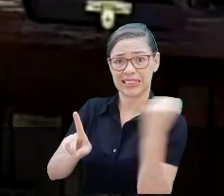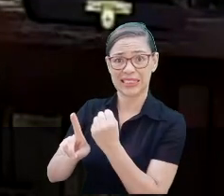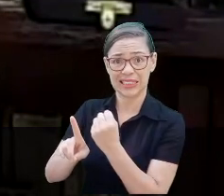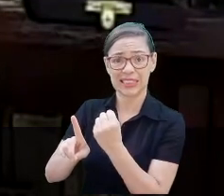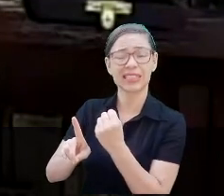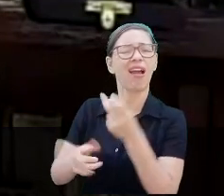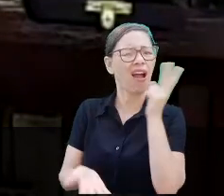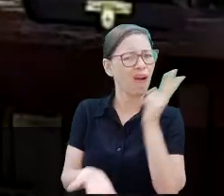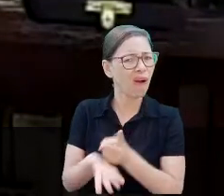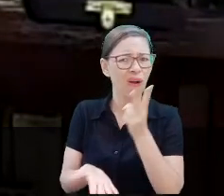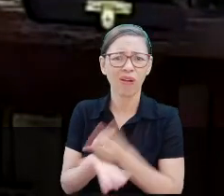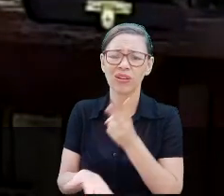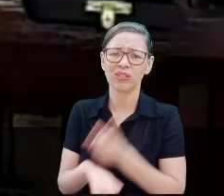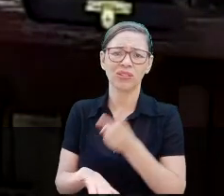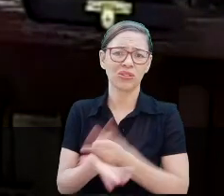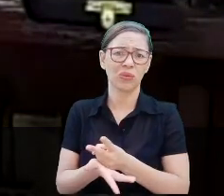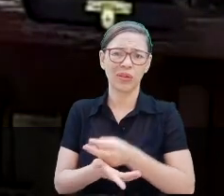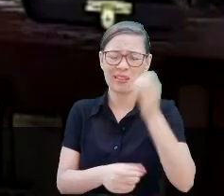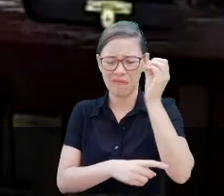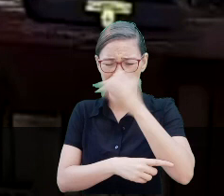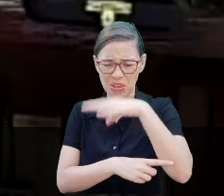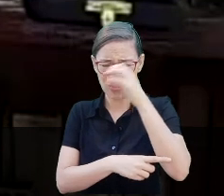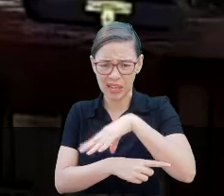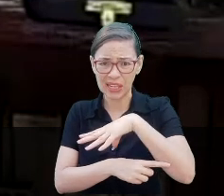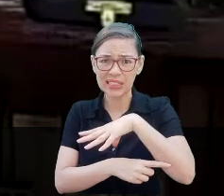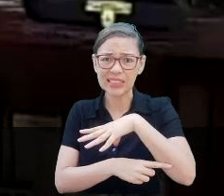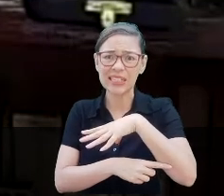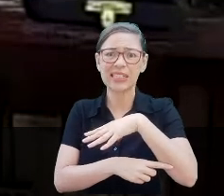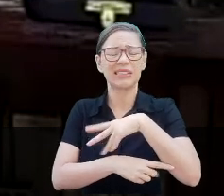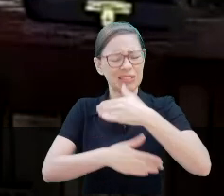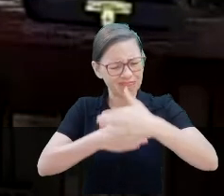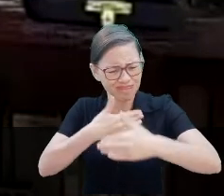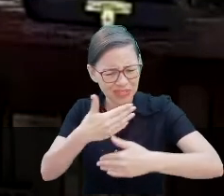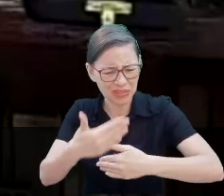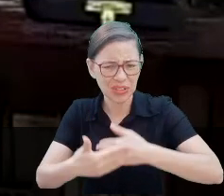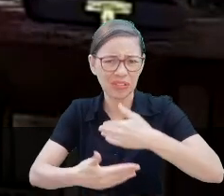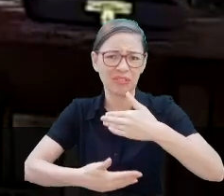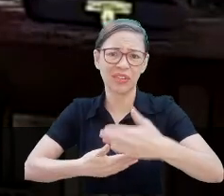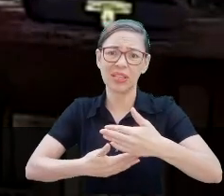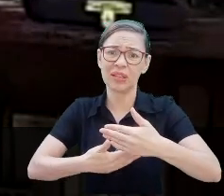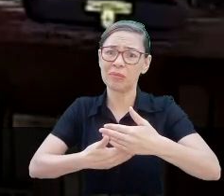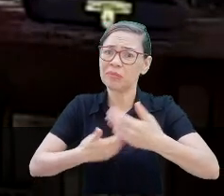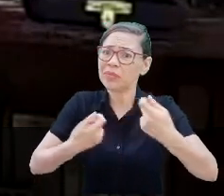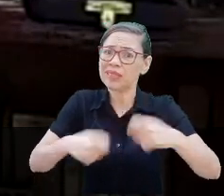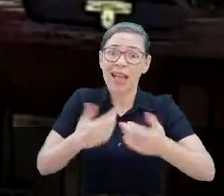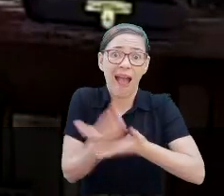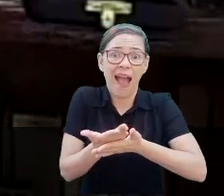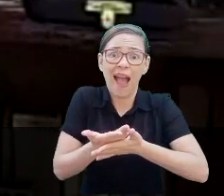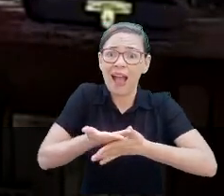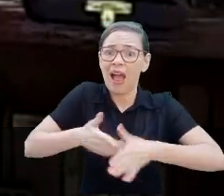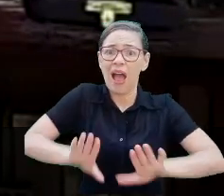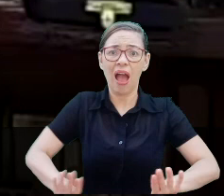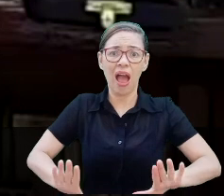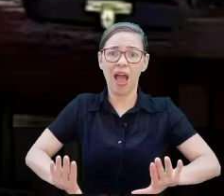o transfeminicídio ou feminicídio trans. Esse contexto de violência no Brasil, sistêmica, e aí